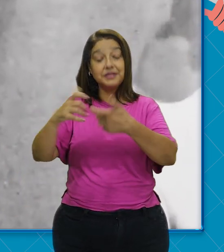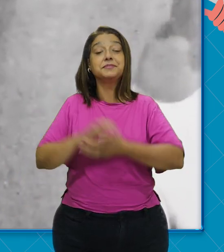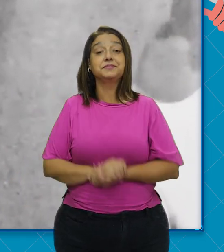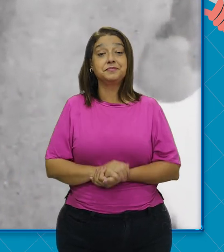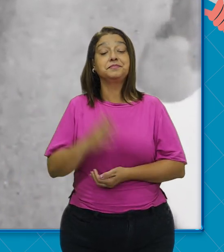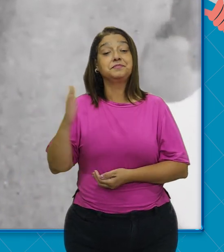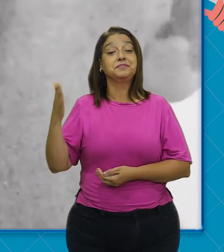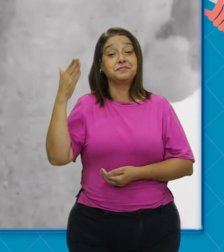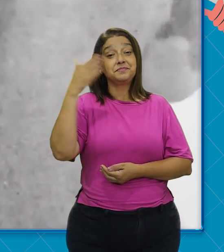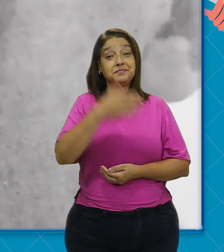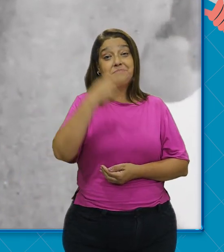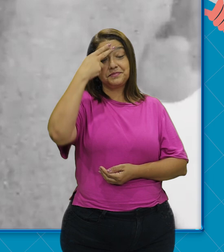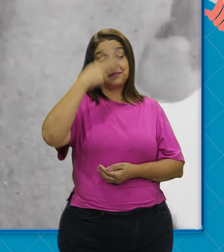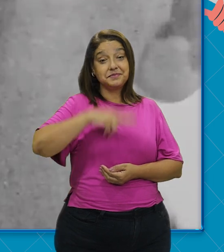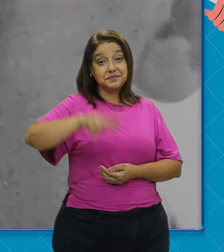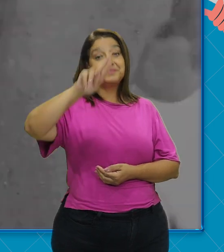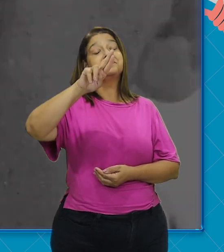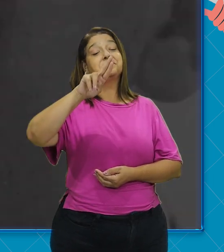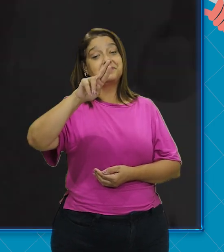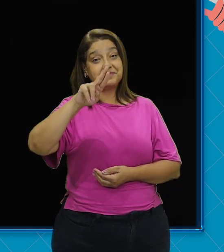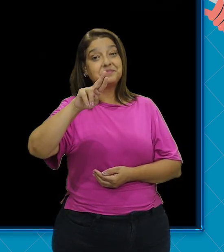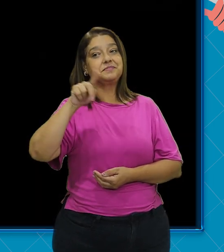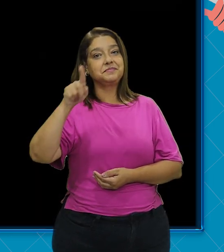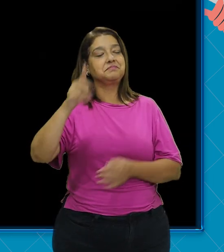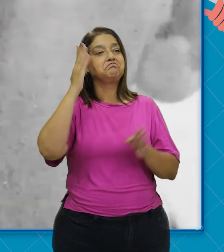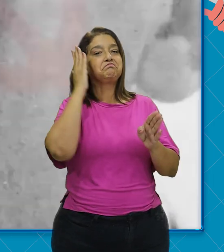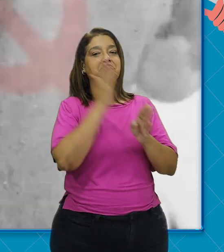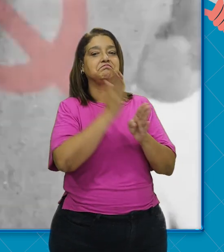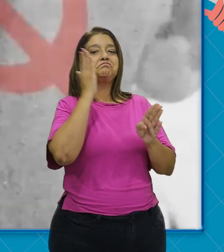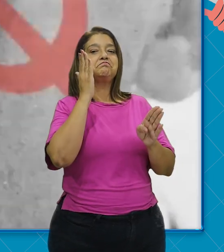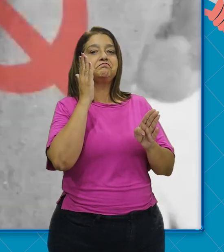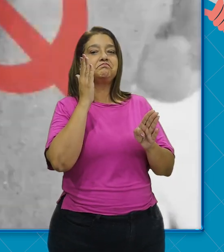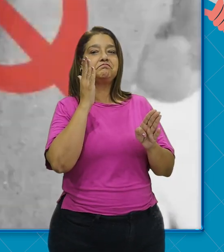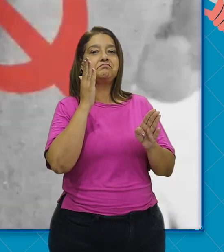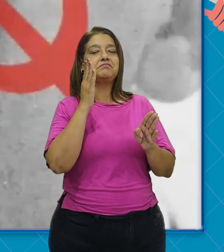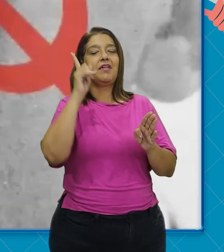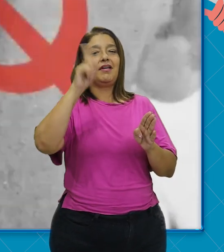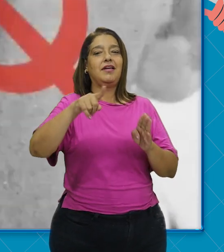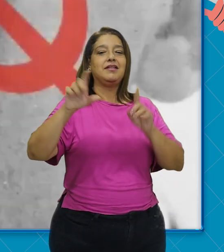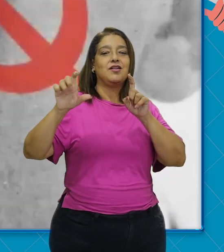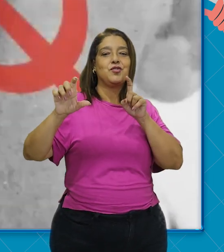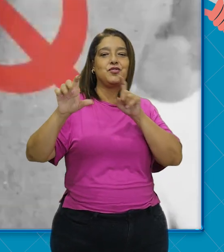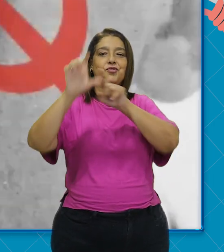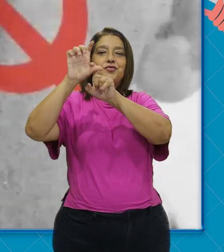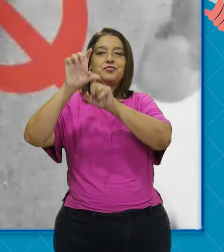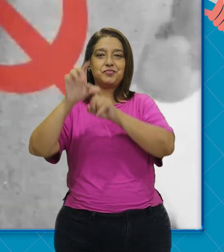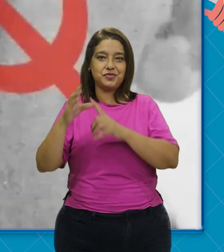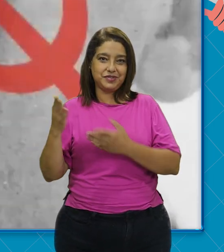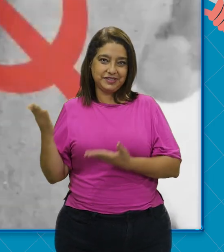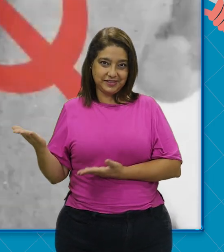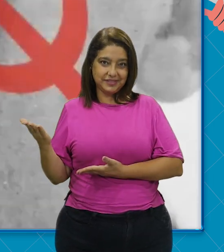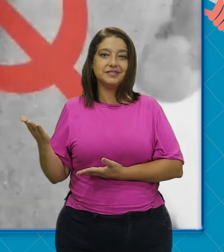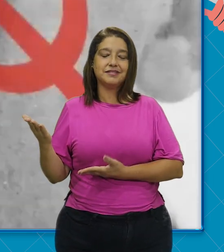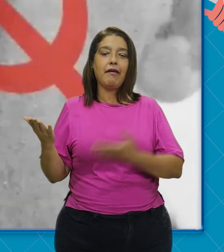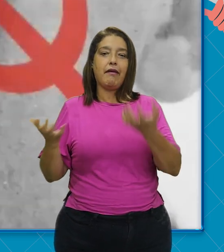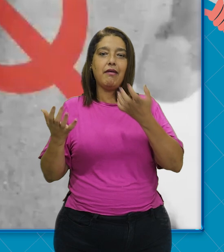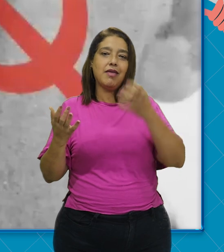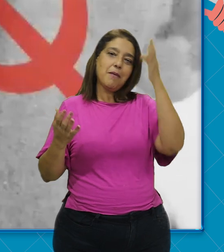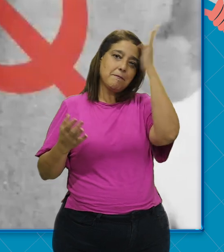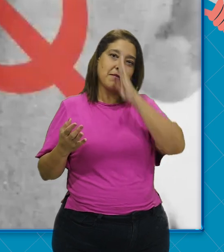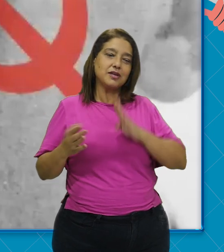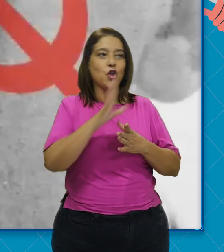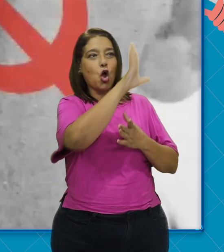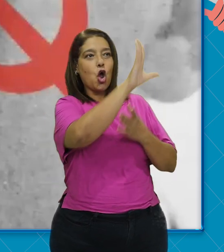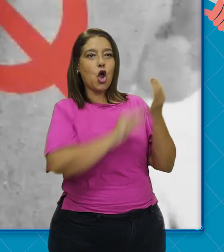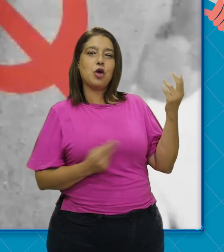Karl Marx e Engels, e assim se descobriu comunista, tendo planos de implantar o regime no Brasil.